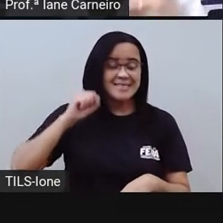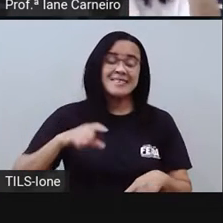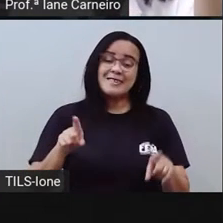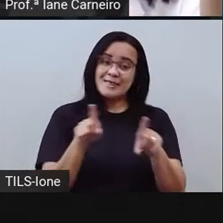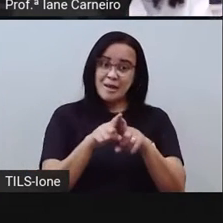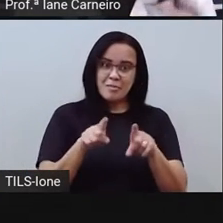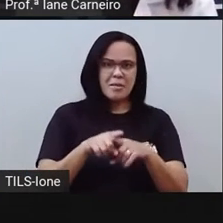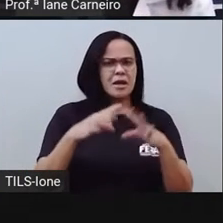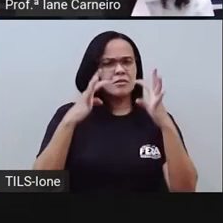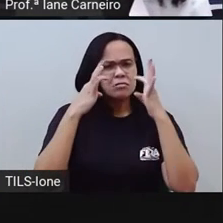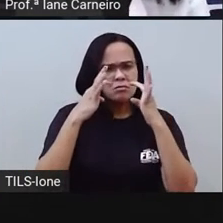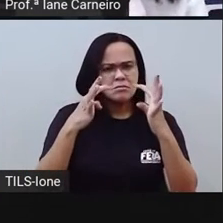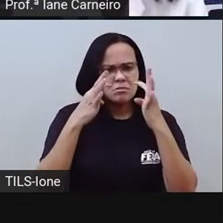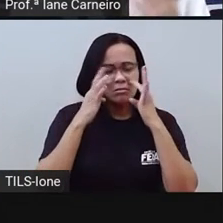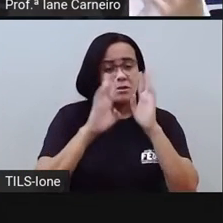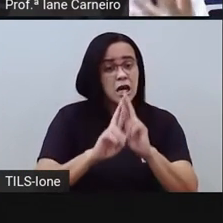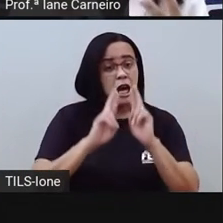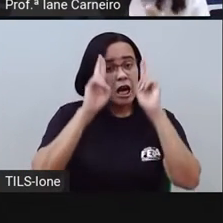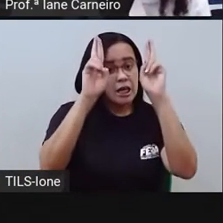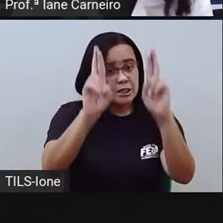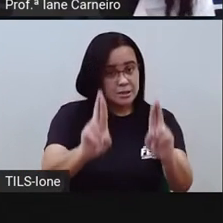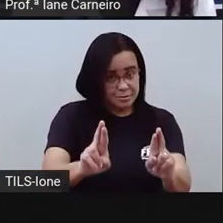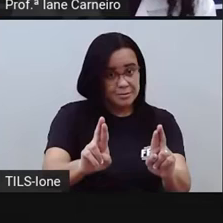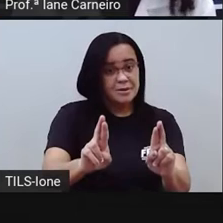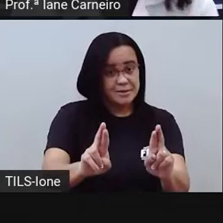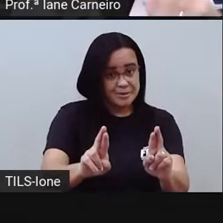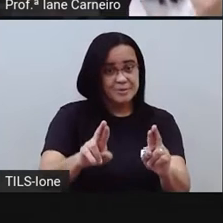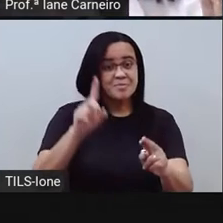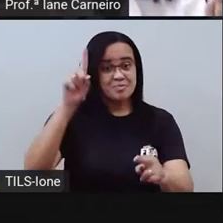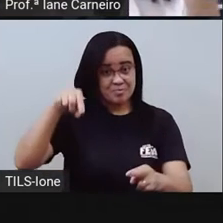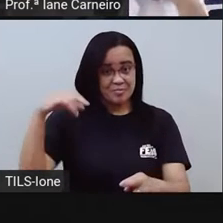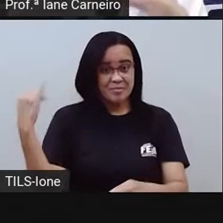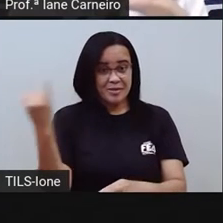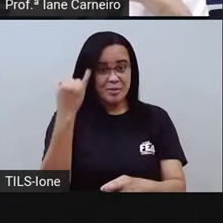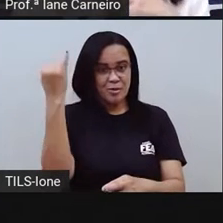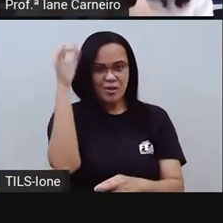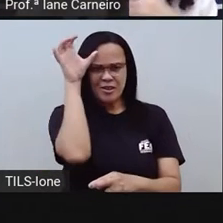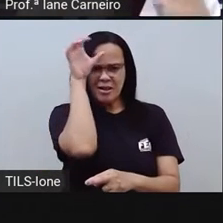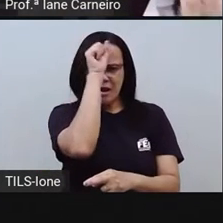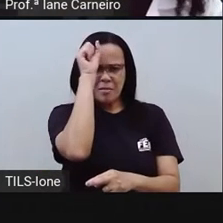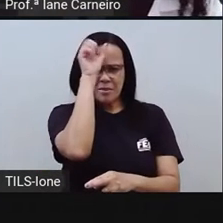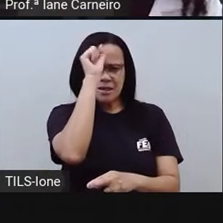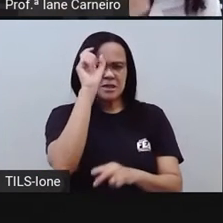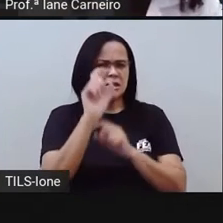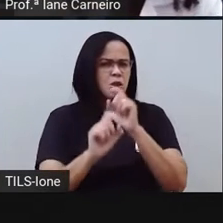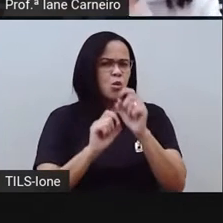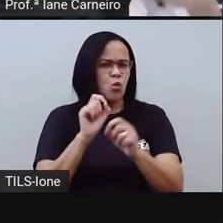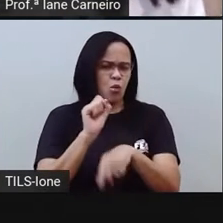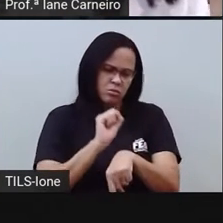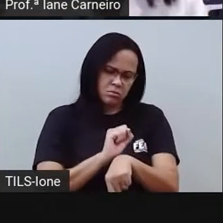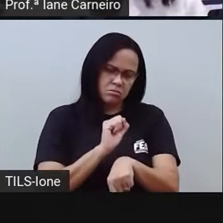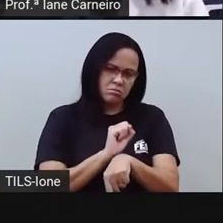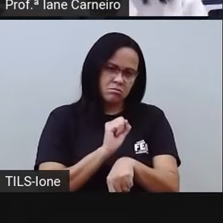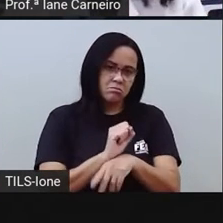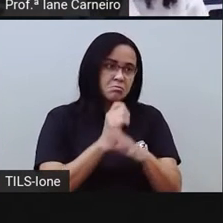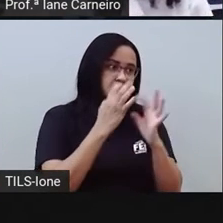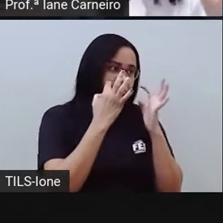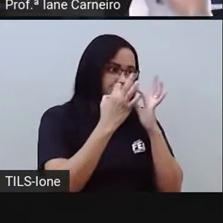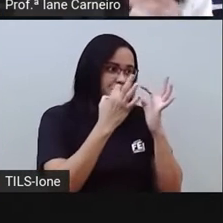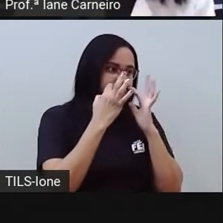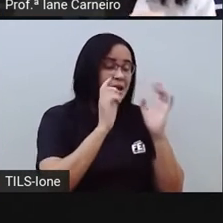outro, né, a vontade do outro. É importante também a gente aprender a esperar a nossa vez de falar, várias outras coisas,